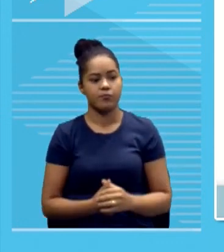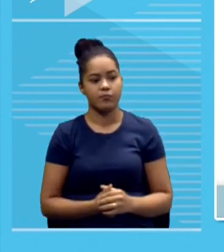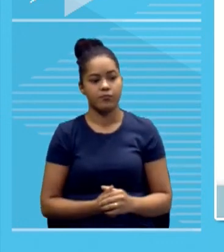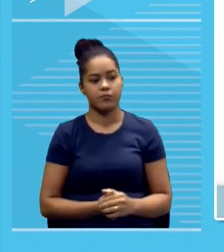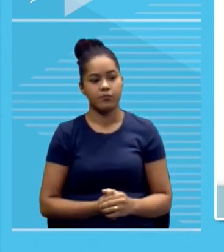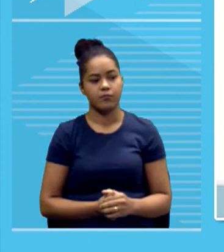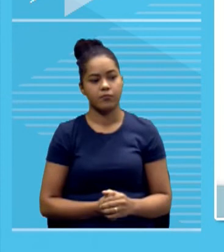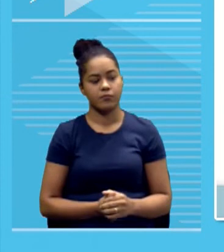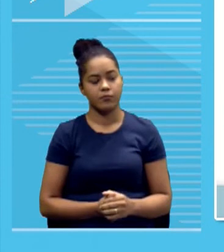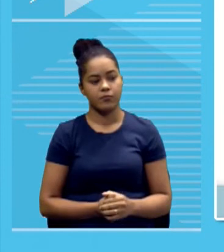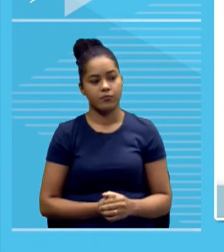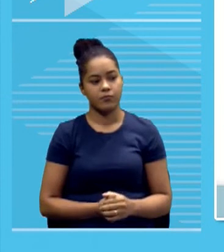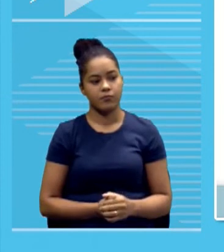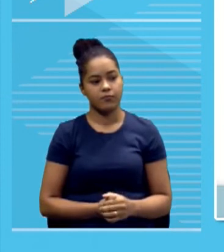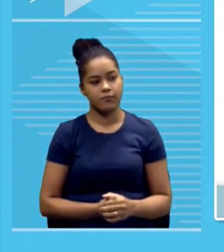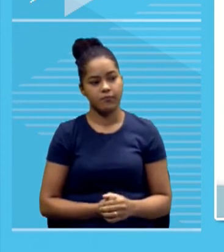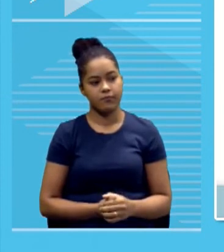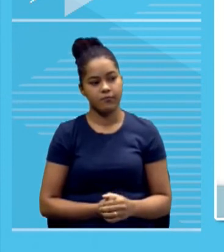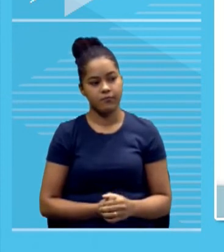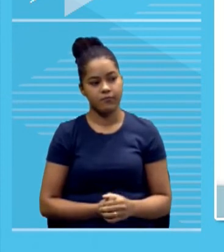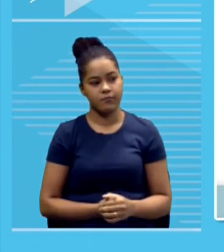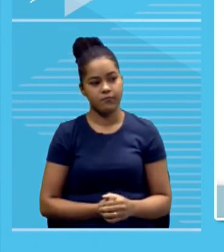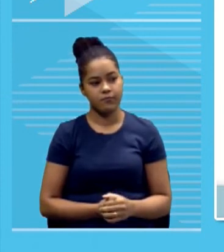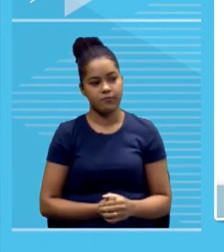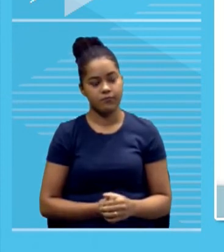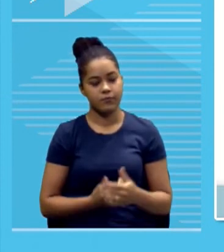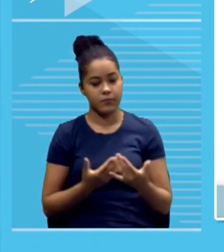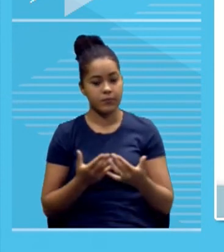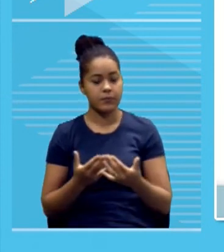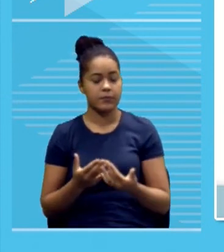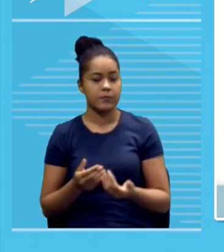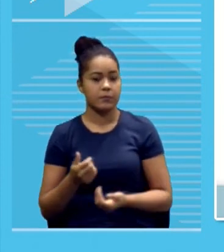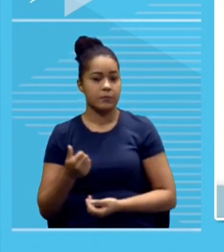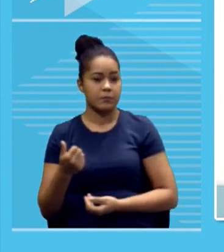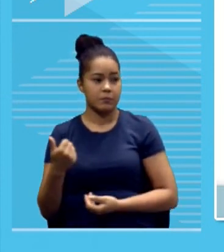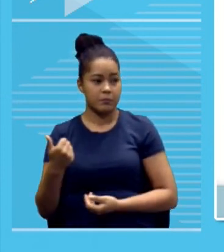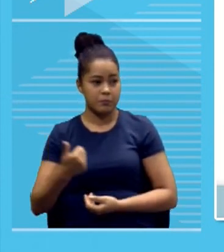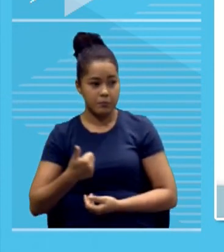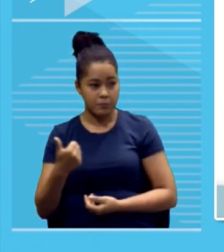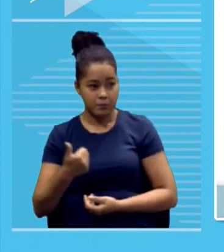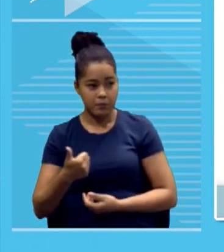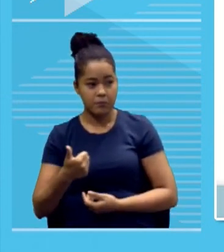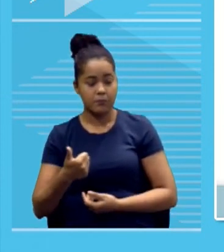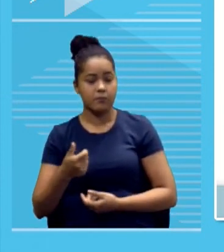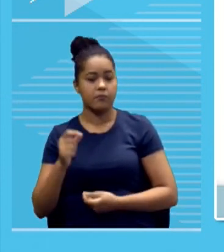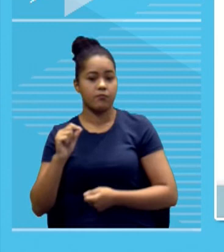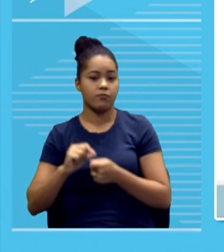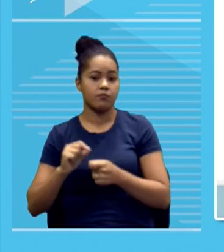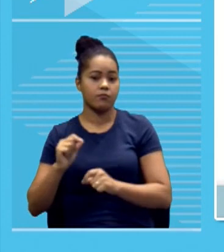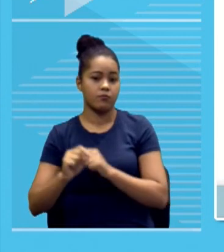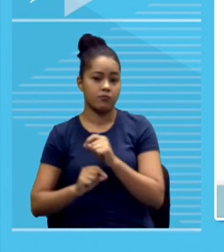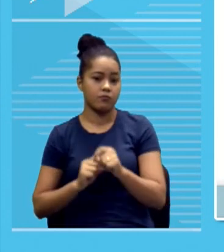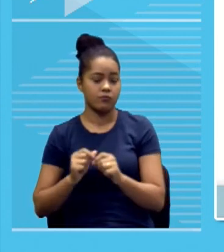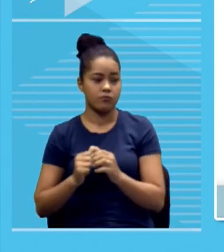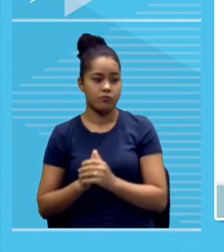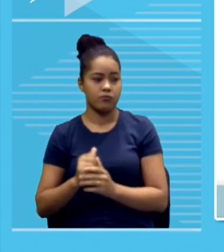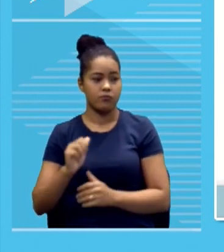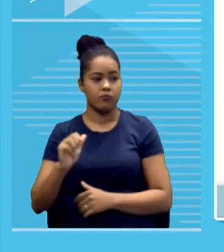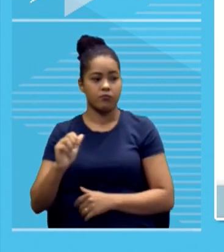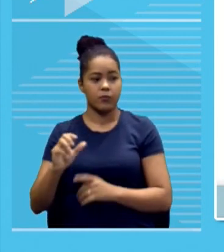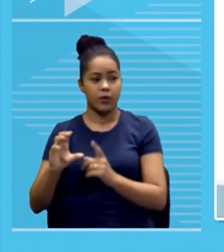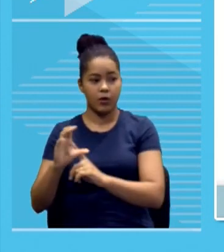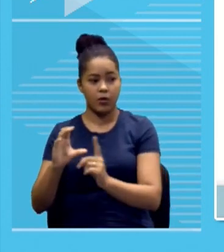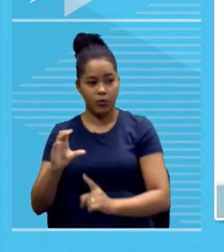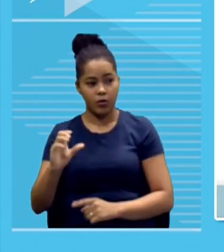as que atuam dentro do meu sistema. Então, a primeira coisa que eu tenho que entender é que a corrente A é igual à corrente